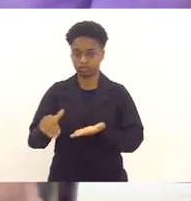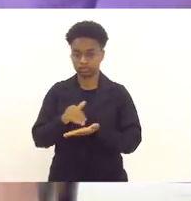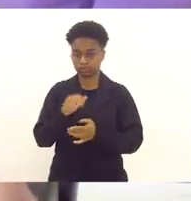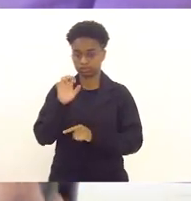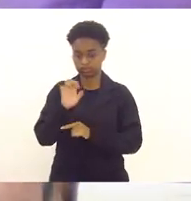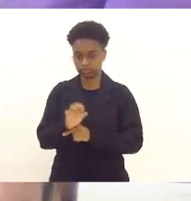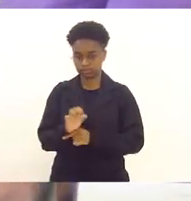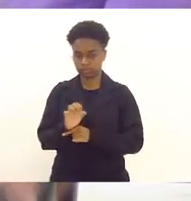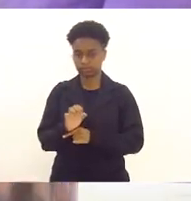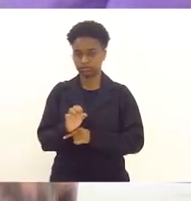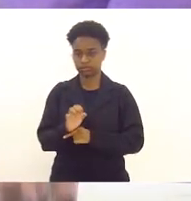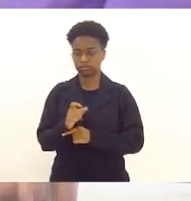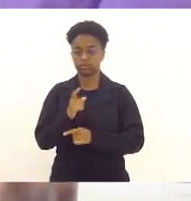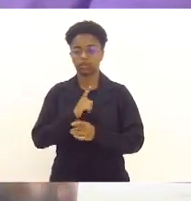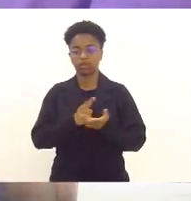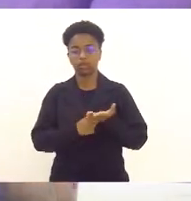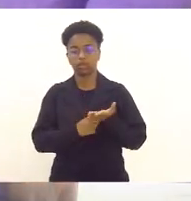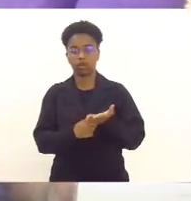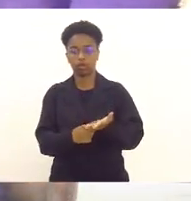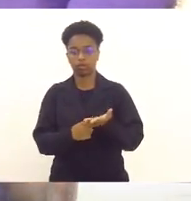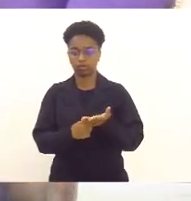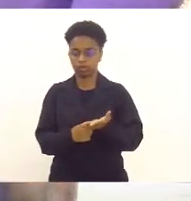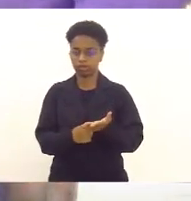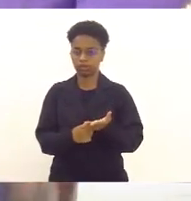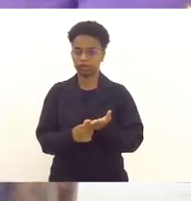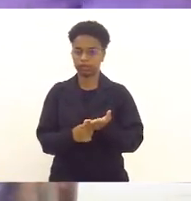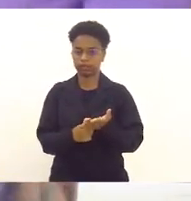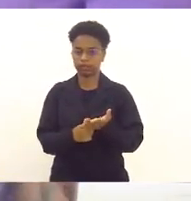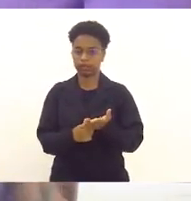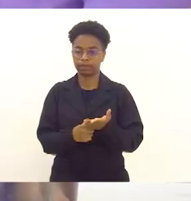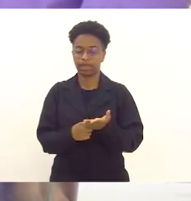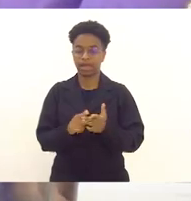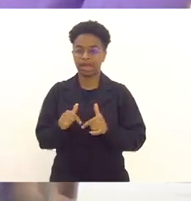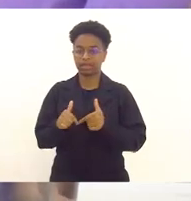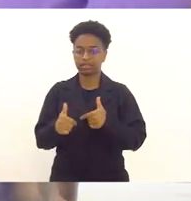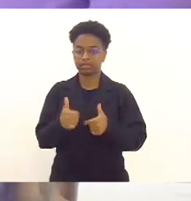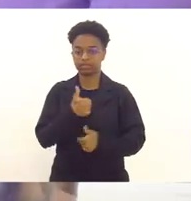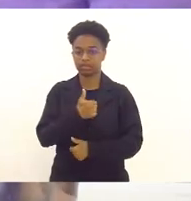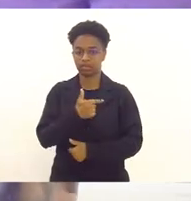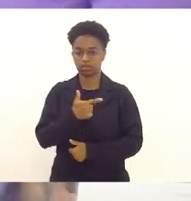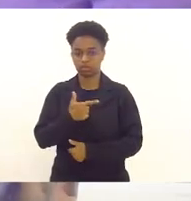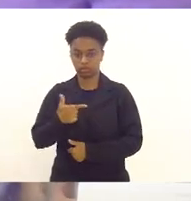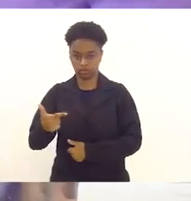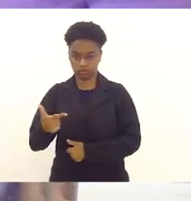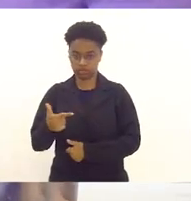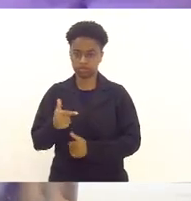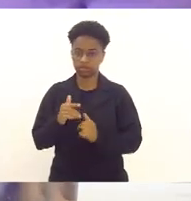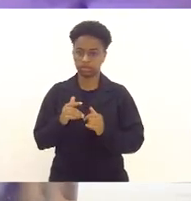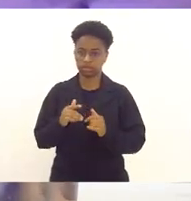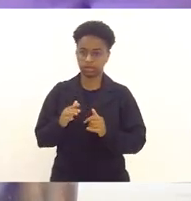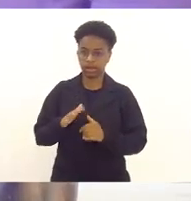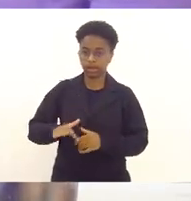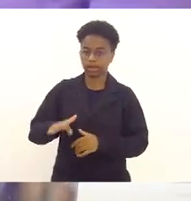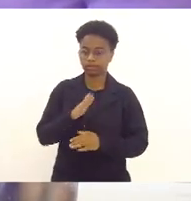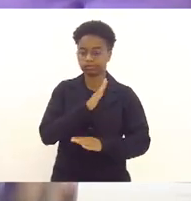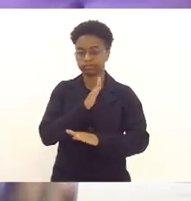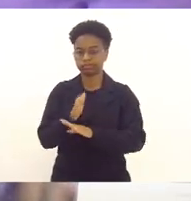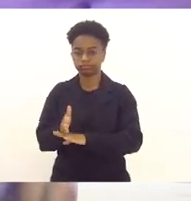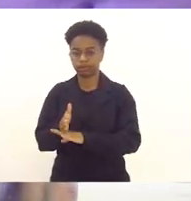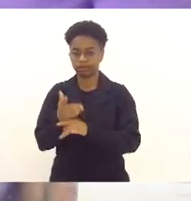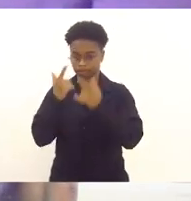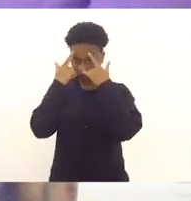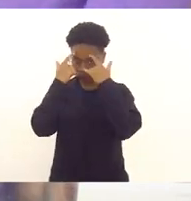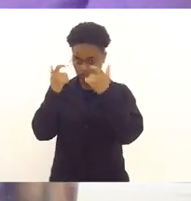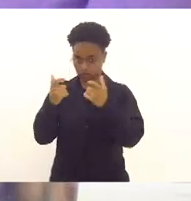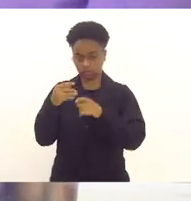estado que se comprometem a cumprir 112 ações voltadas ao enfrentamento contra mulher Então